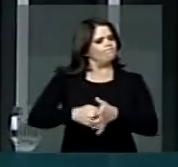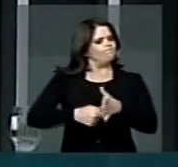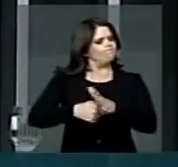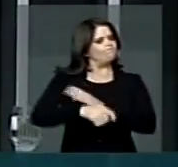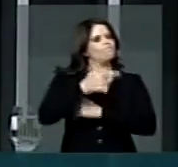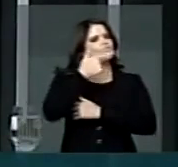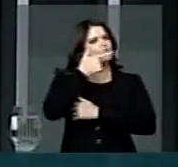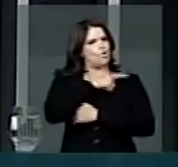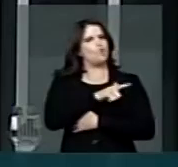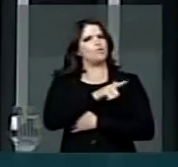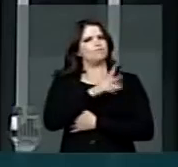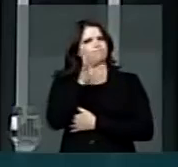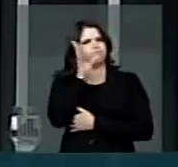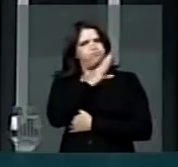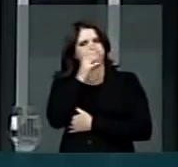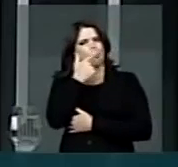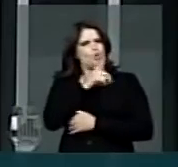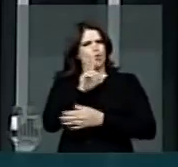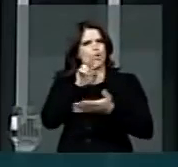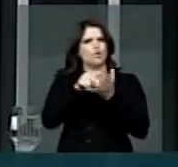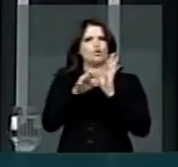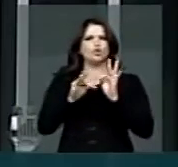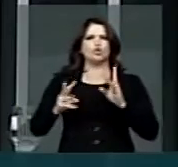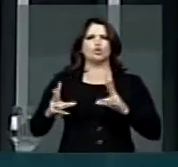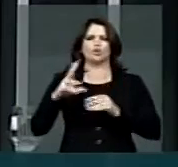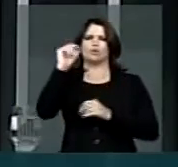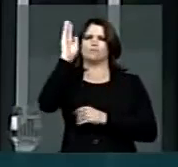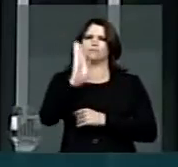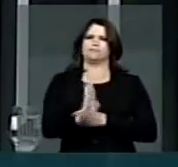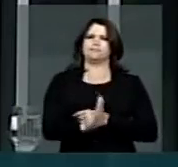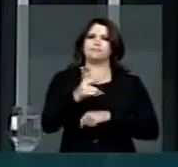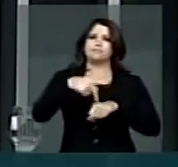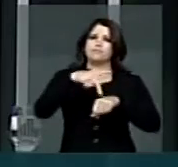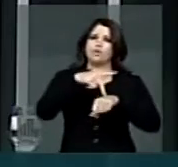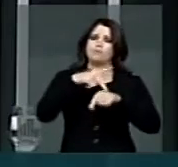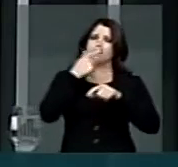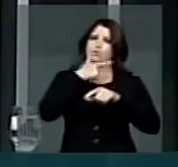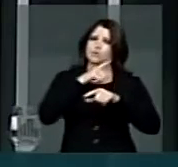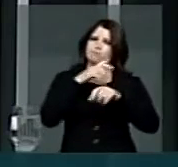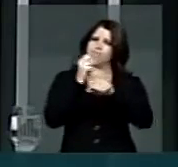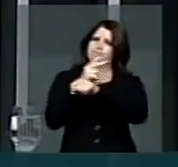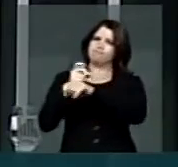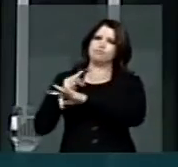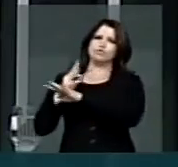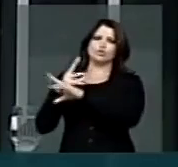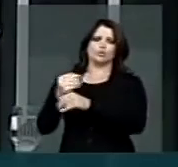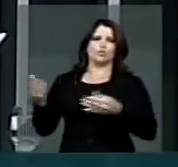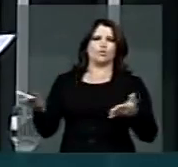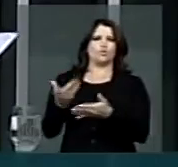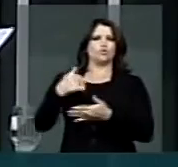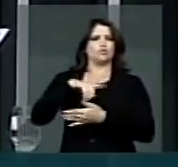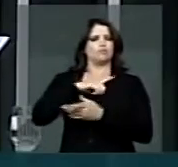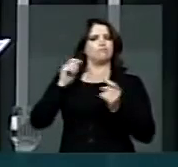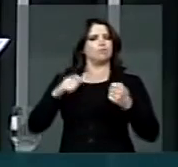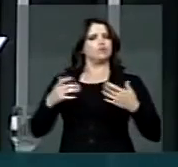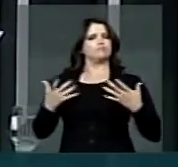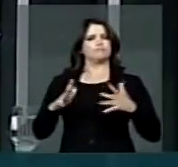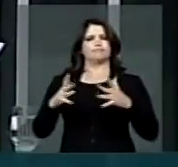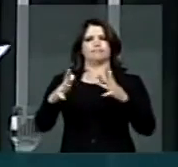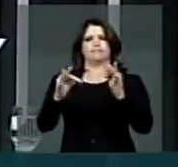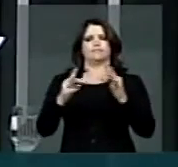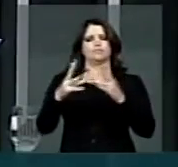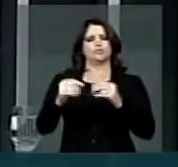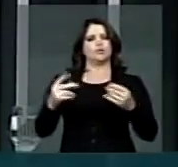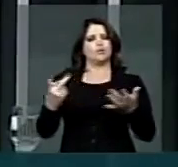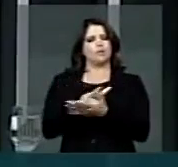conseguiu construir para todos os brasileiros um país de pleno emprego. E hoje podemos comemorar, frente